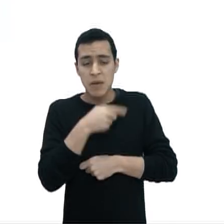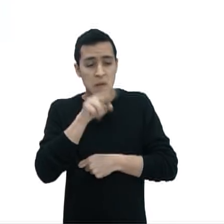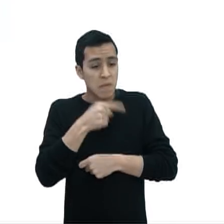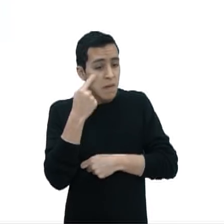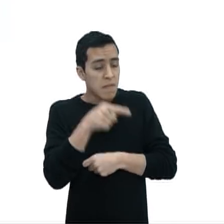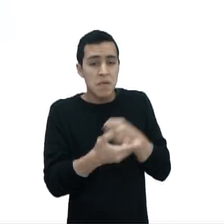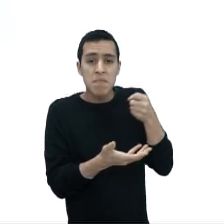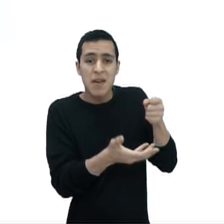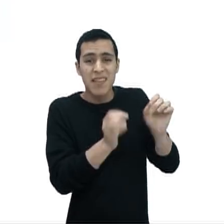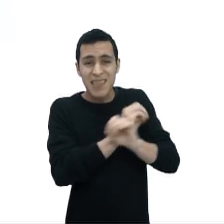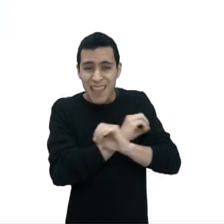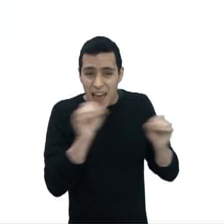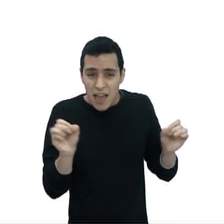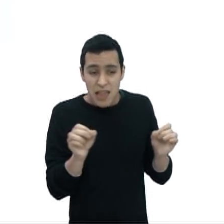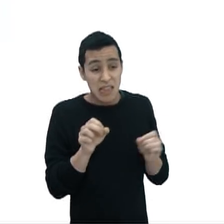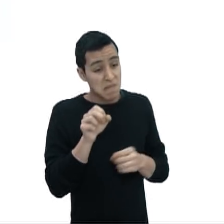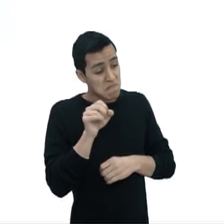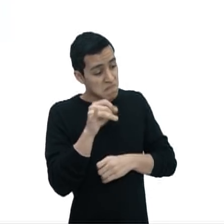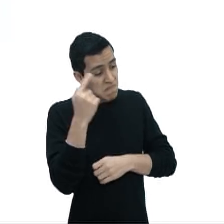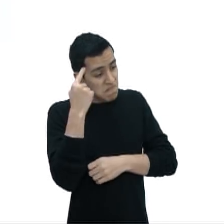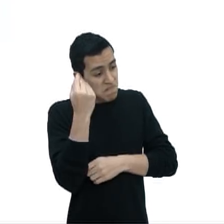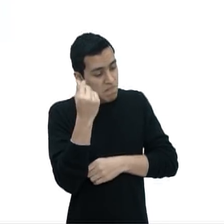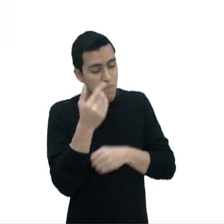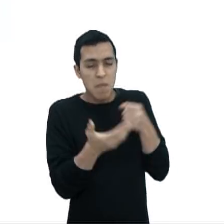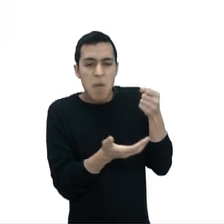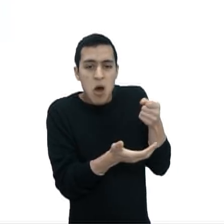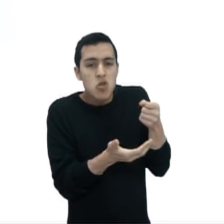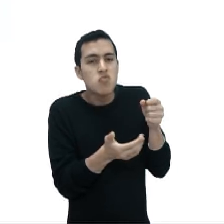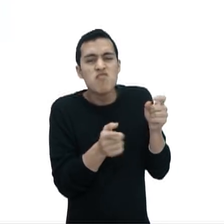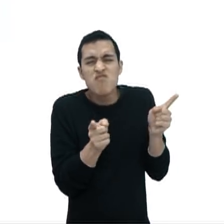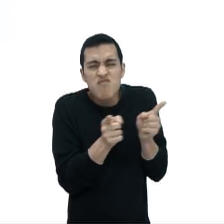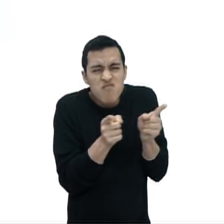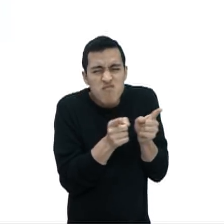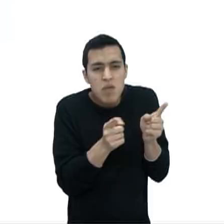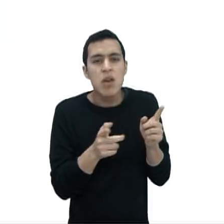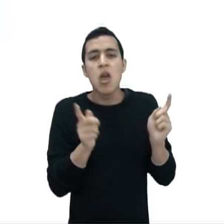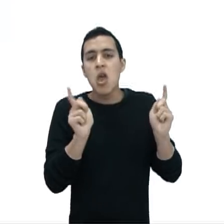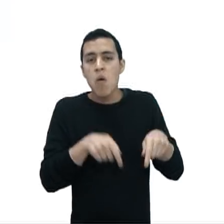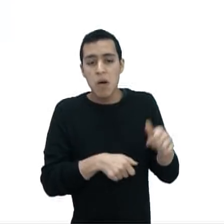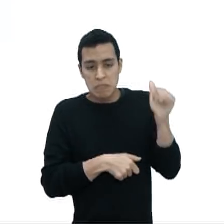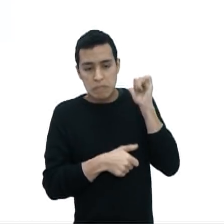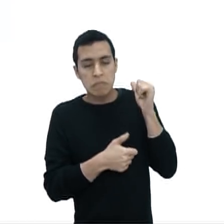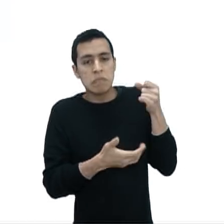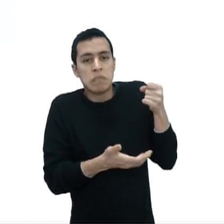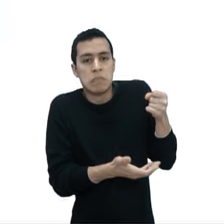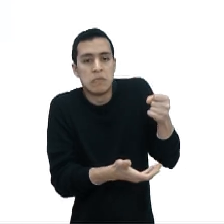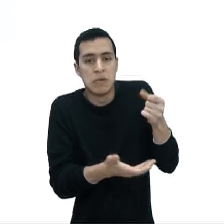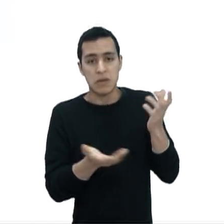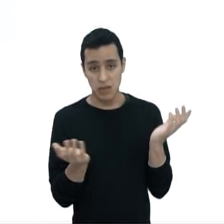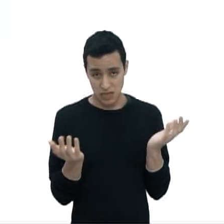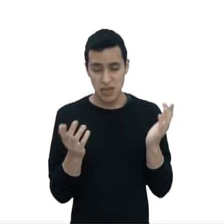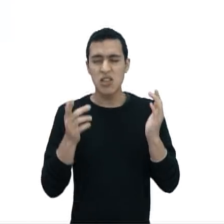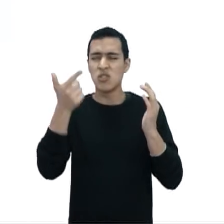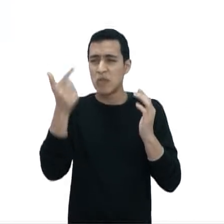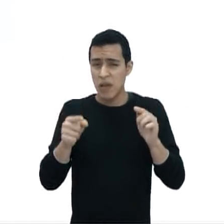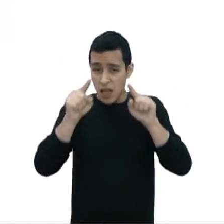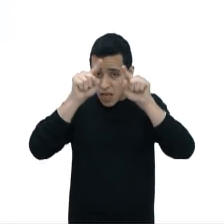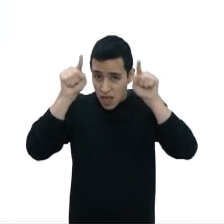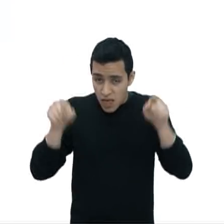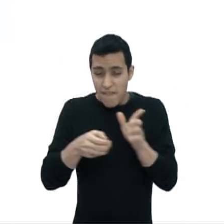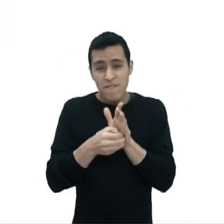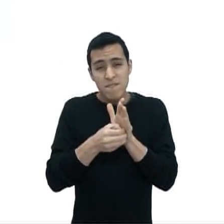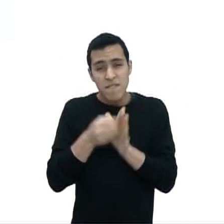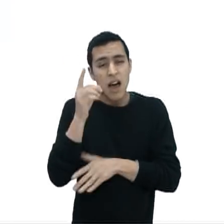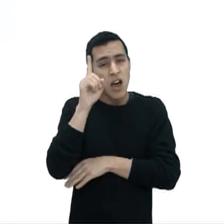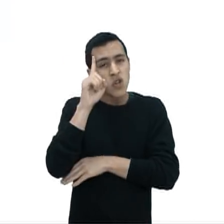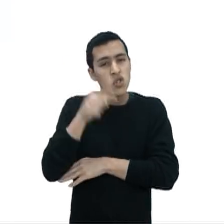nenhum. Só se o balde é muito pequenino e ele o leva dentro da algibeira. Entre parênteses de novo, vários